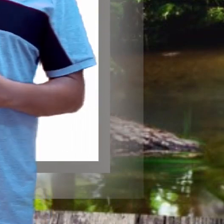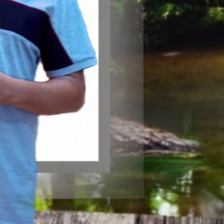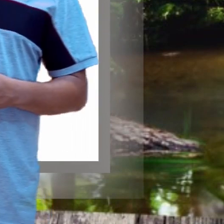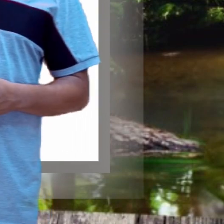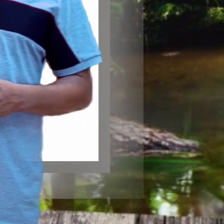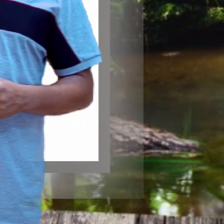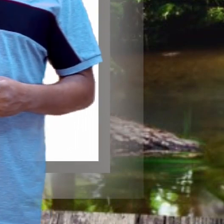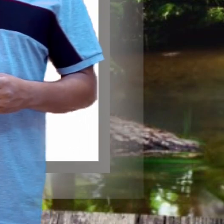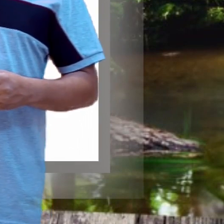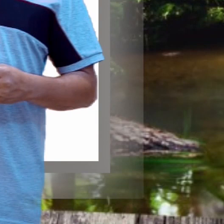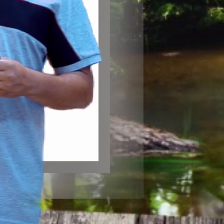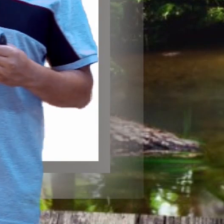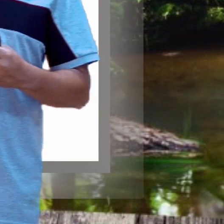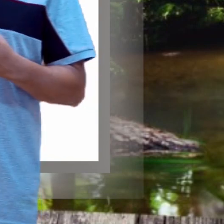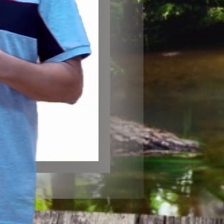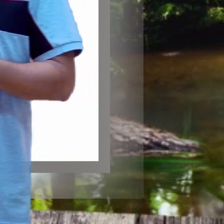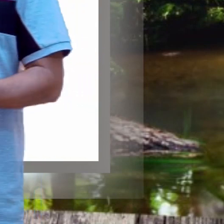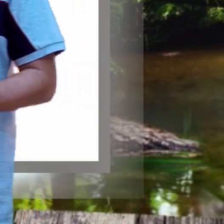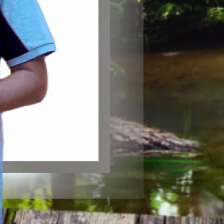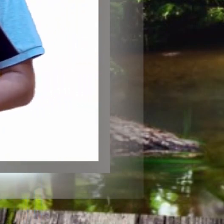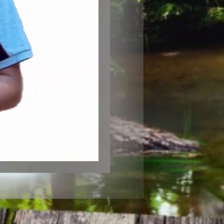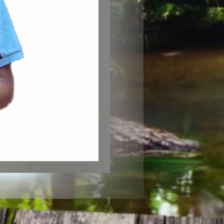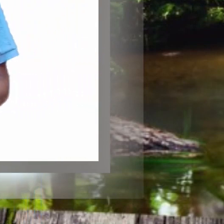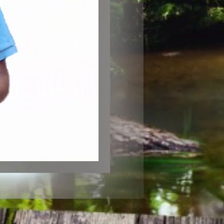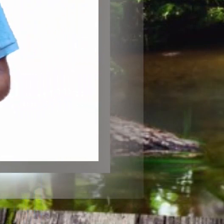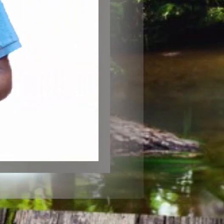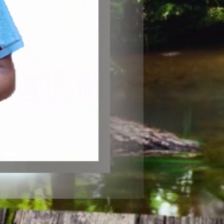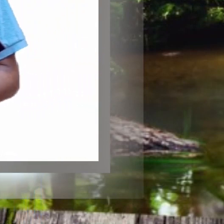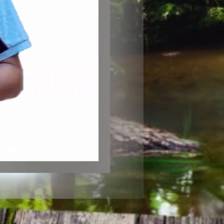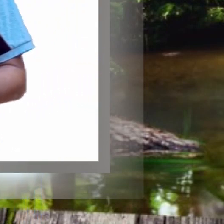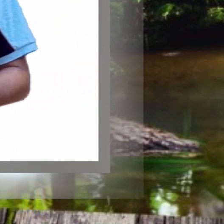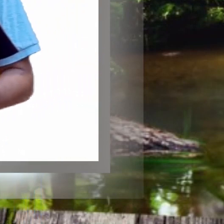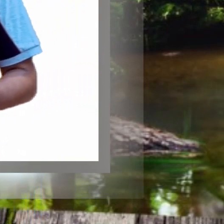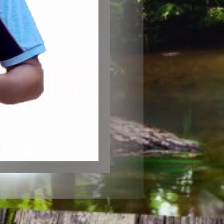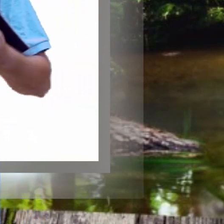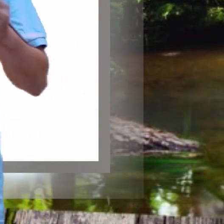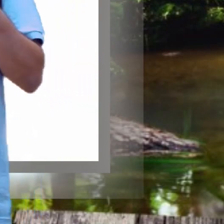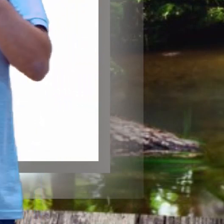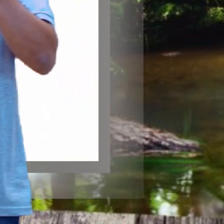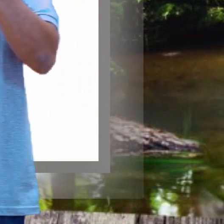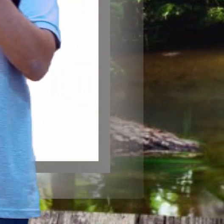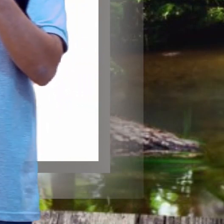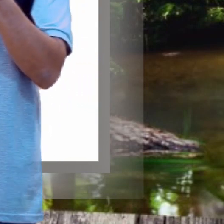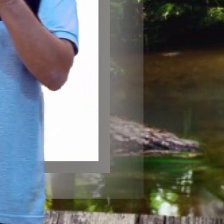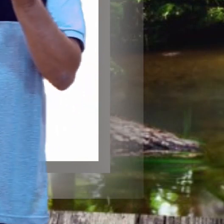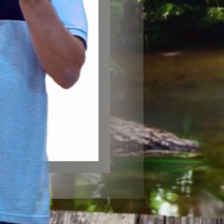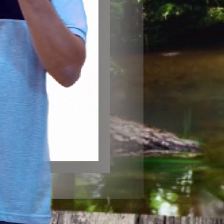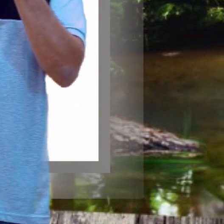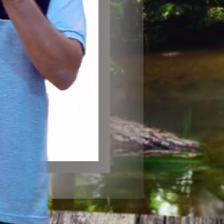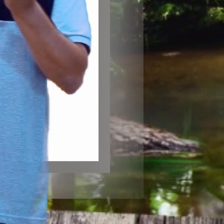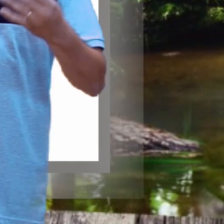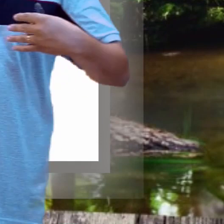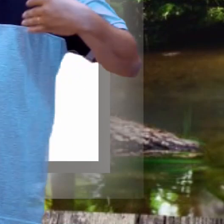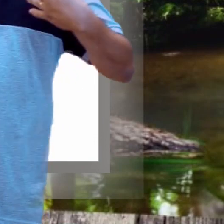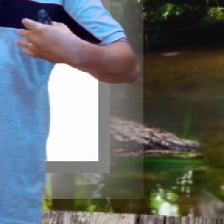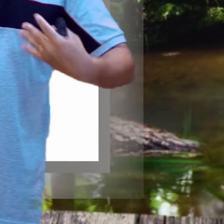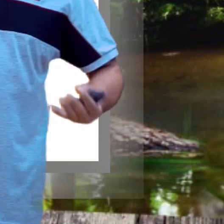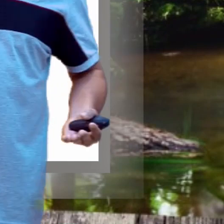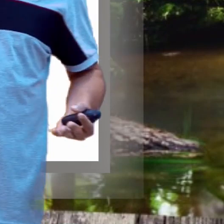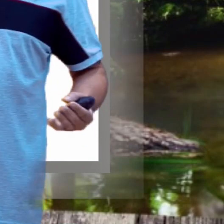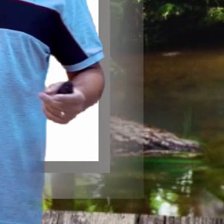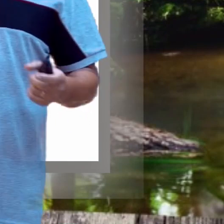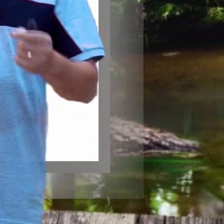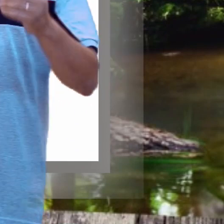sistema imunológico, mas não é só no sistema imunológico que isso funciona, até porque existem as formações